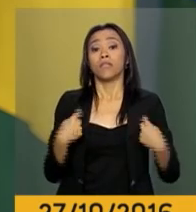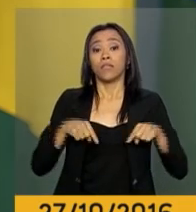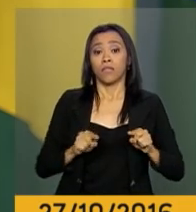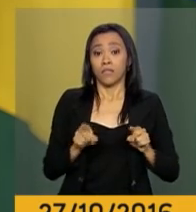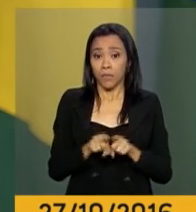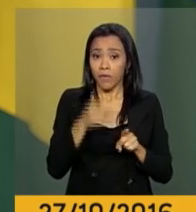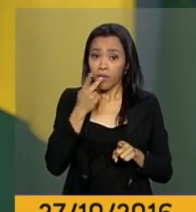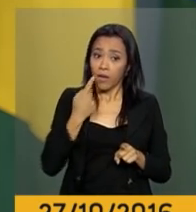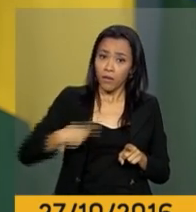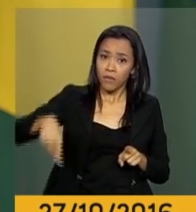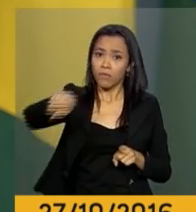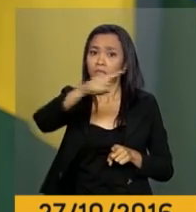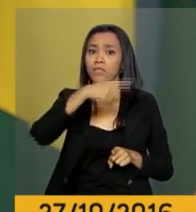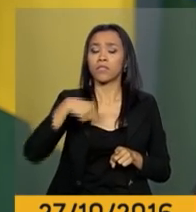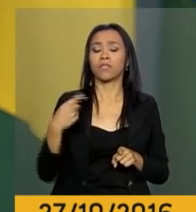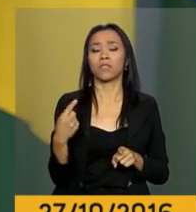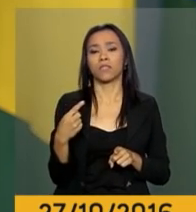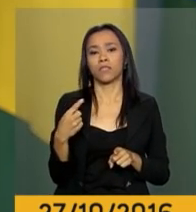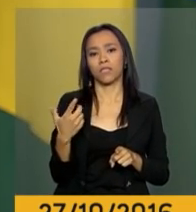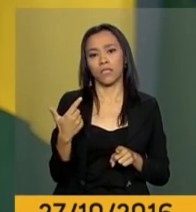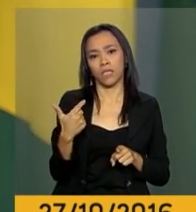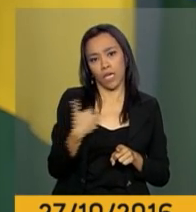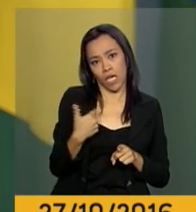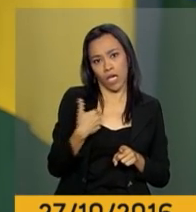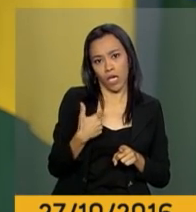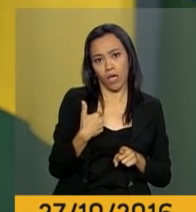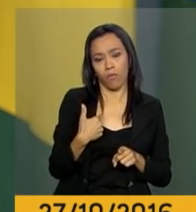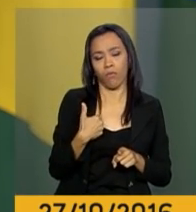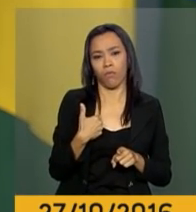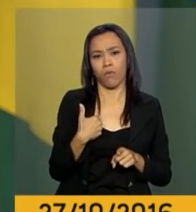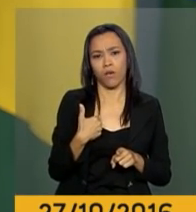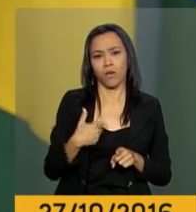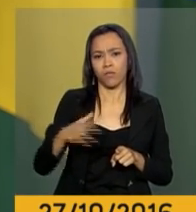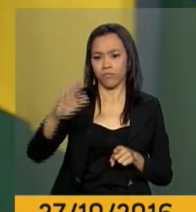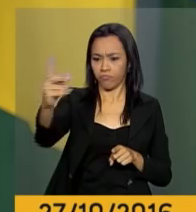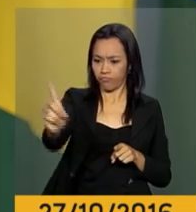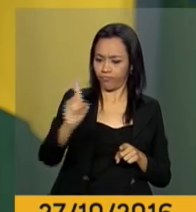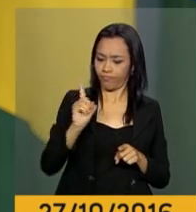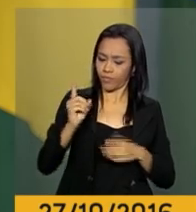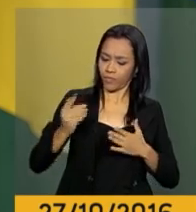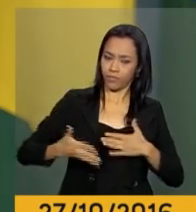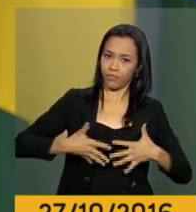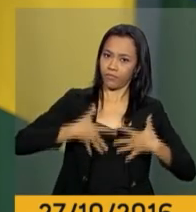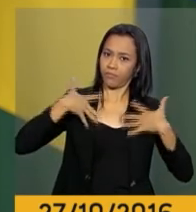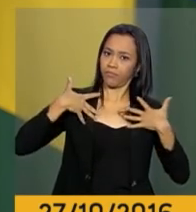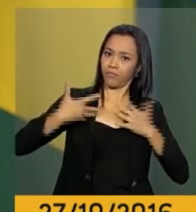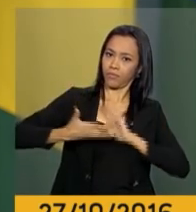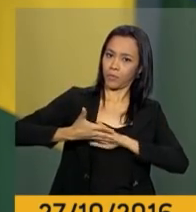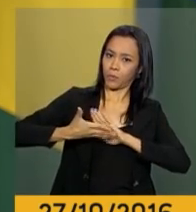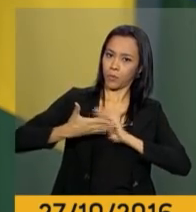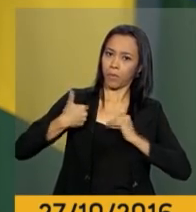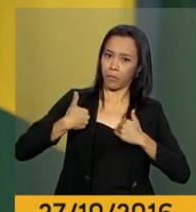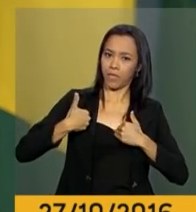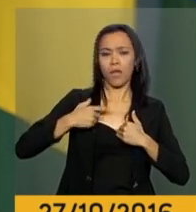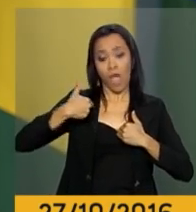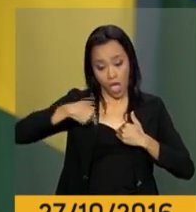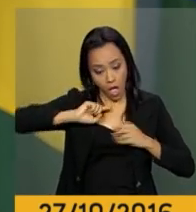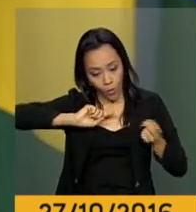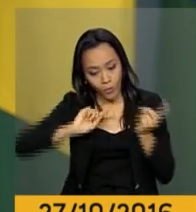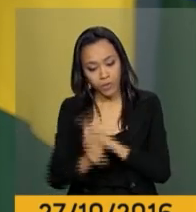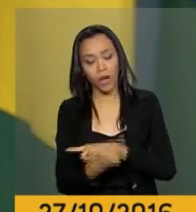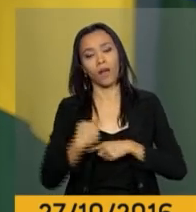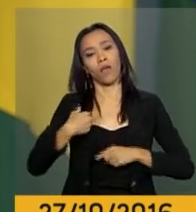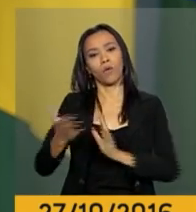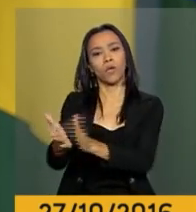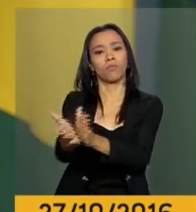senhores que, ao invés de eu receber qualquer espécie de cumprimento ou de homenagem, sou eu que cumprimento os senhores